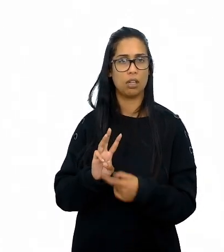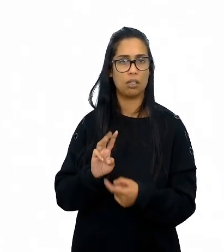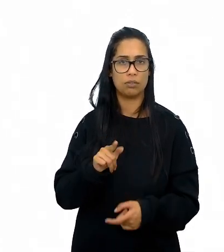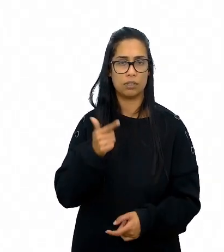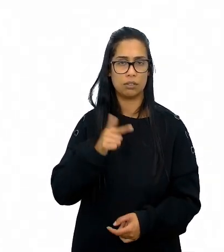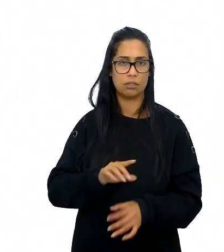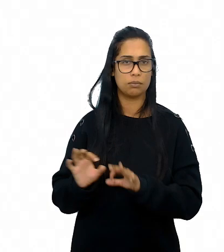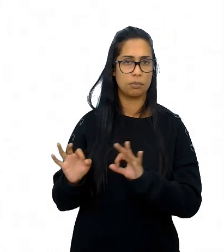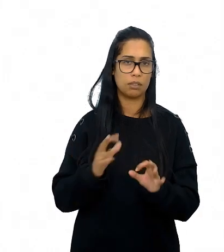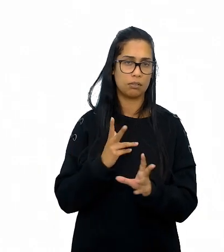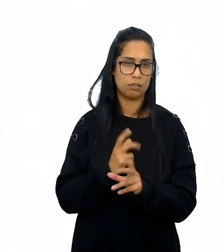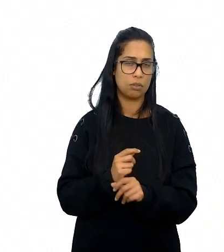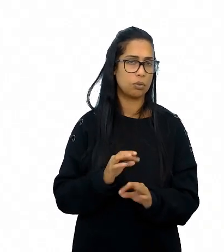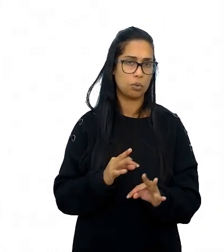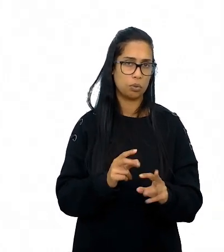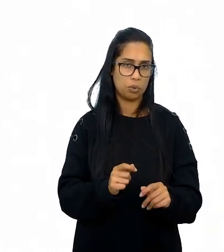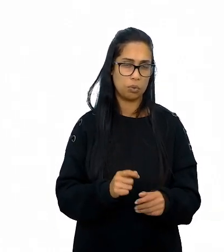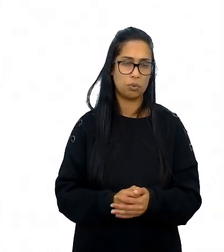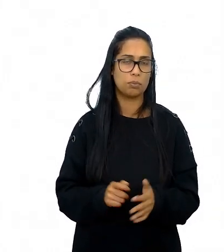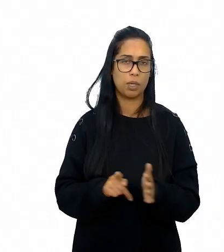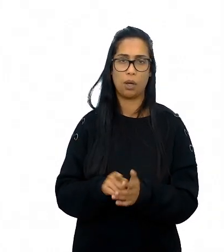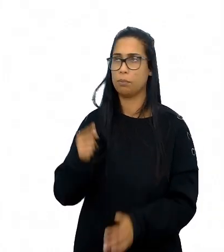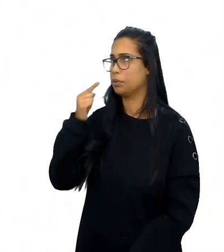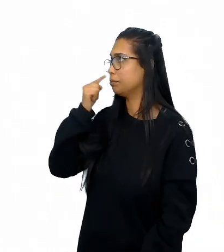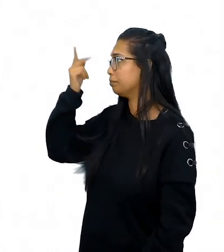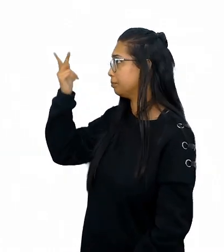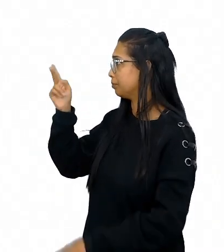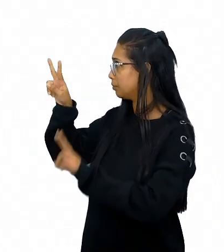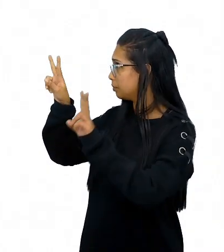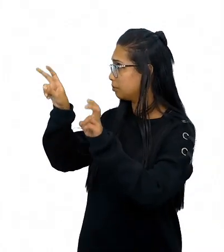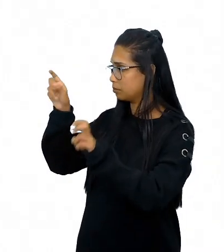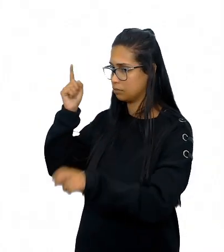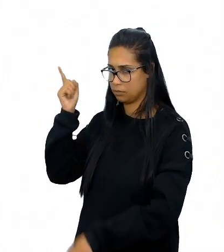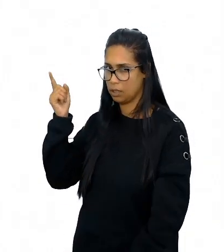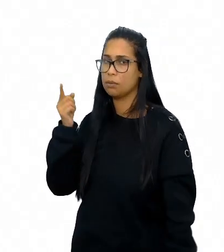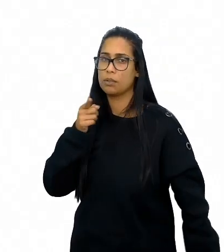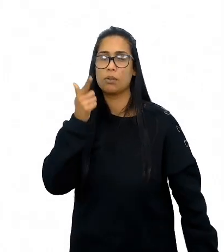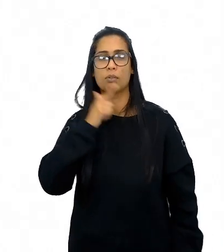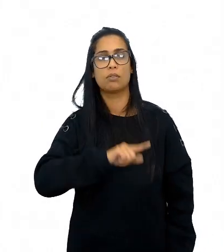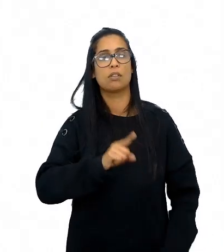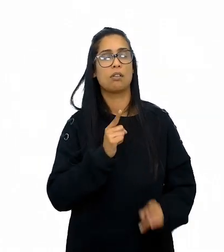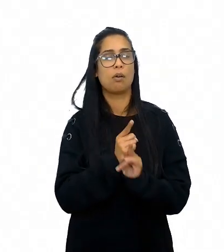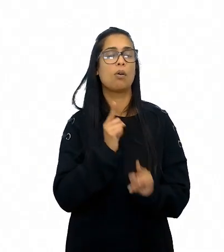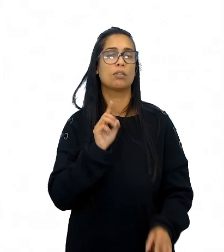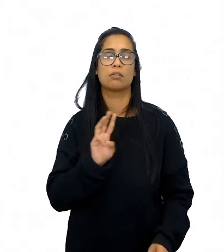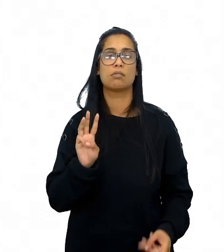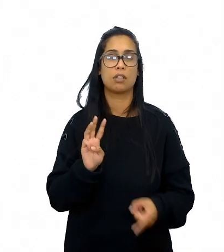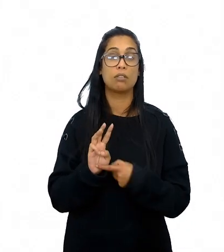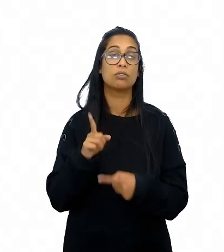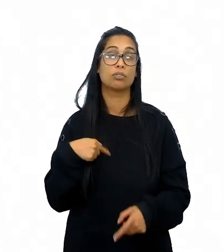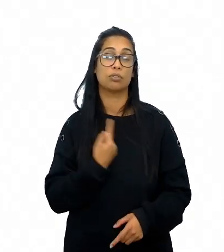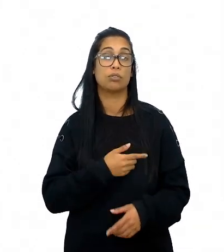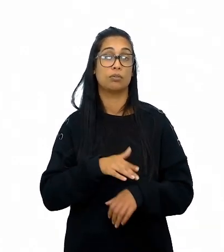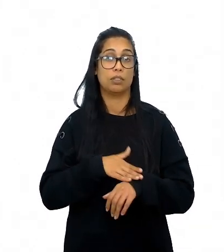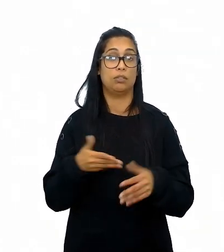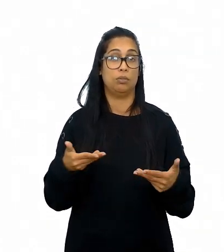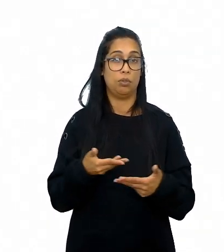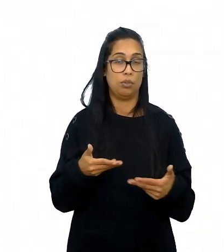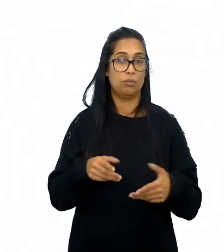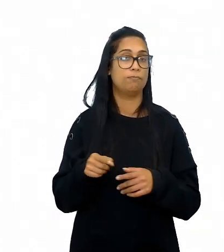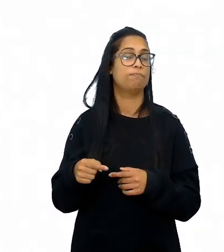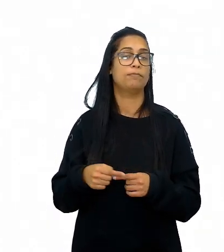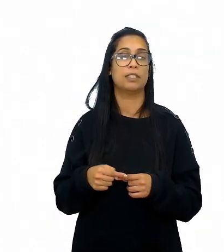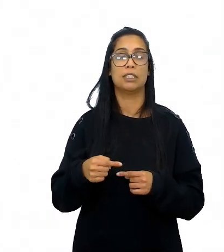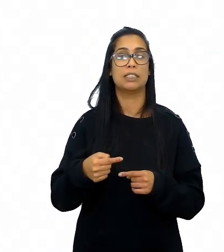práticas interdisciplinares. Então, fazendo uma leve pincelada daquilo que a gente conversou nessa formação passada, a gente